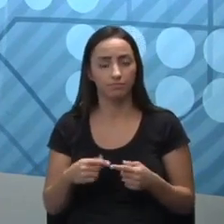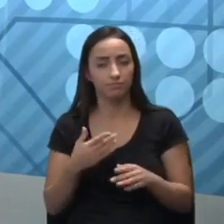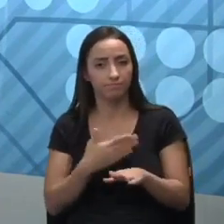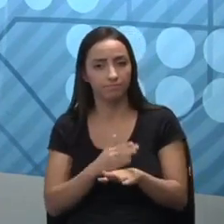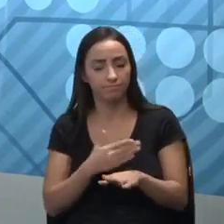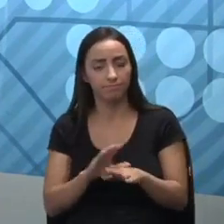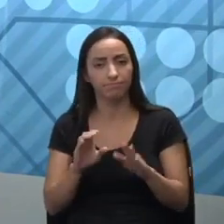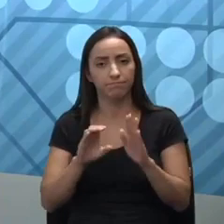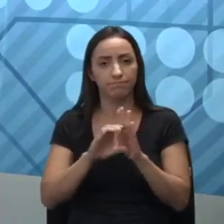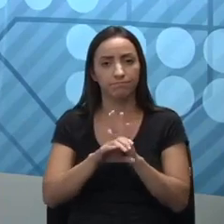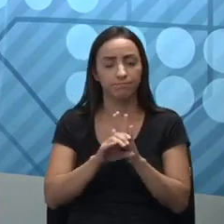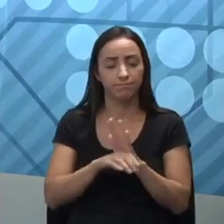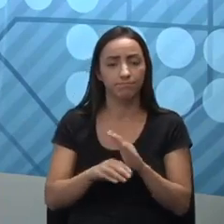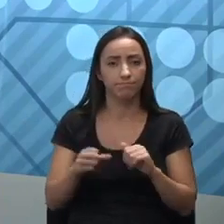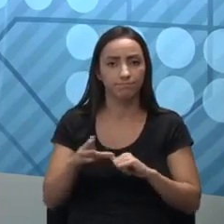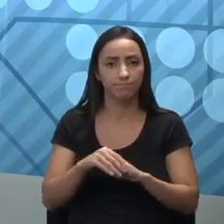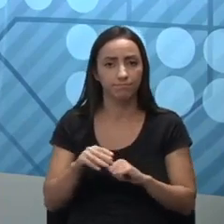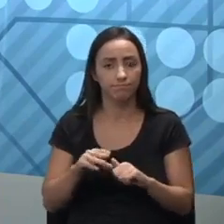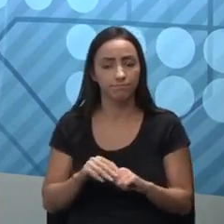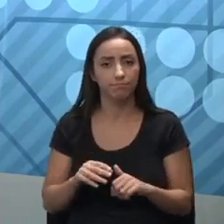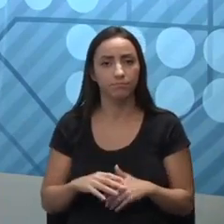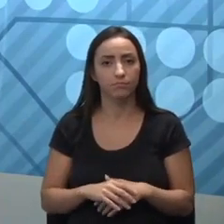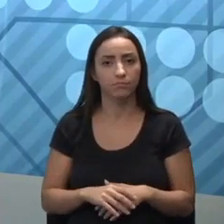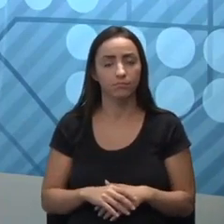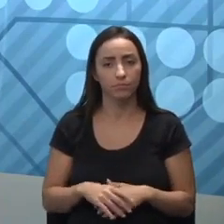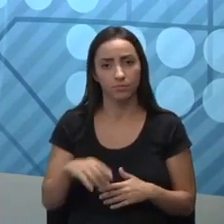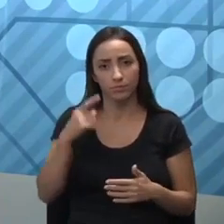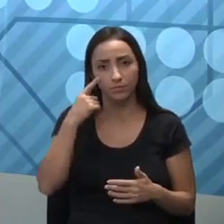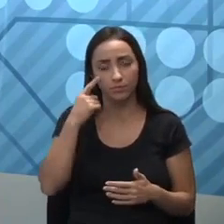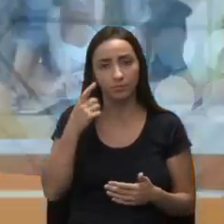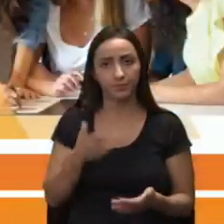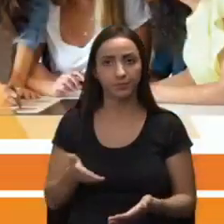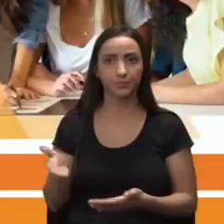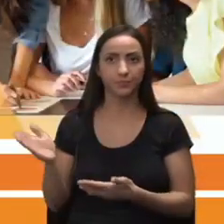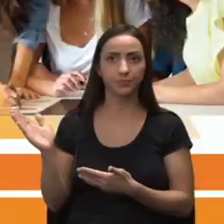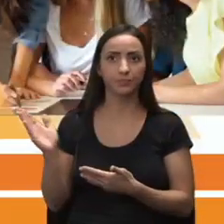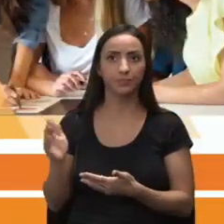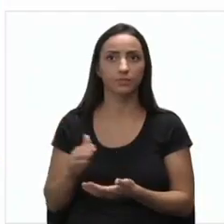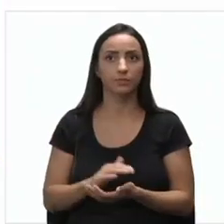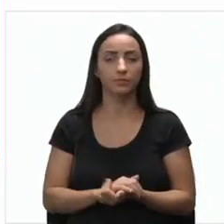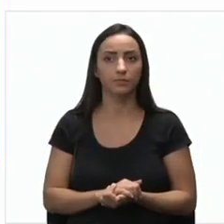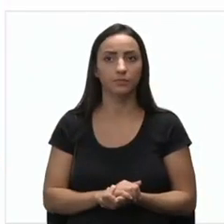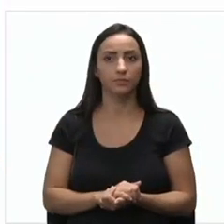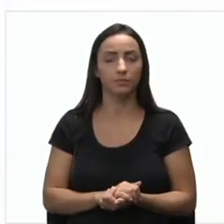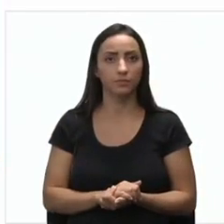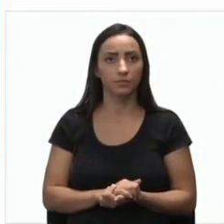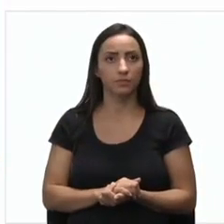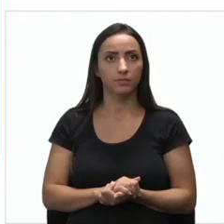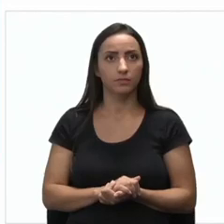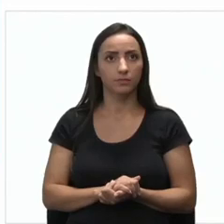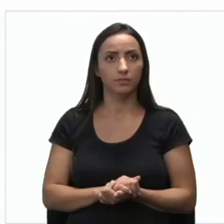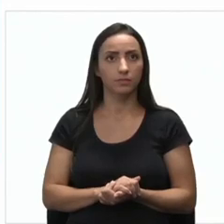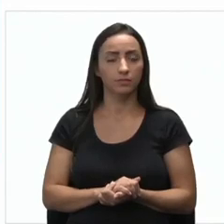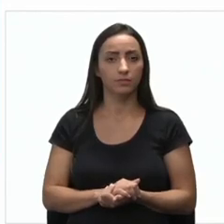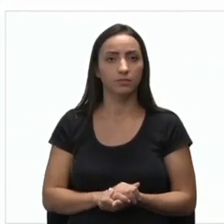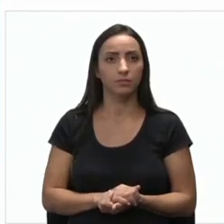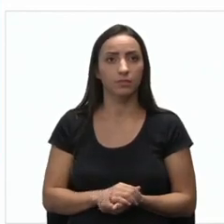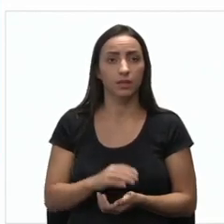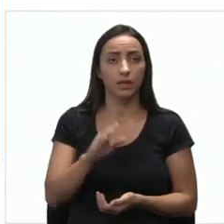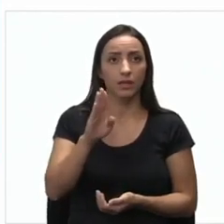esses conceitos, esses conhecimentos. Então, acompanhe aqui no quadro comigo. O caso é